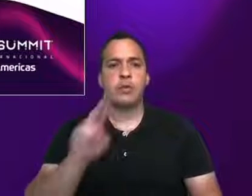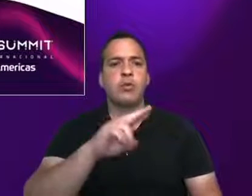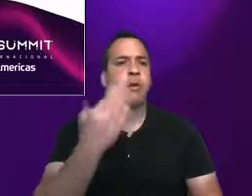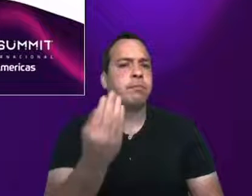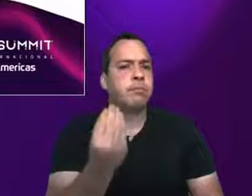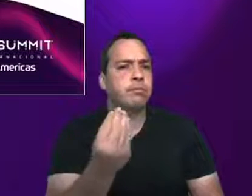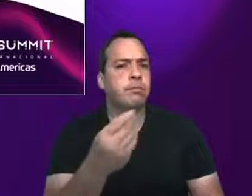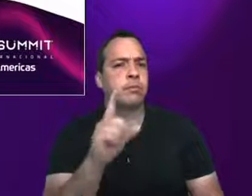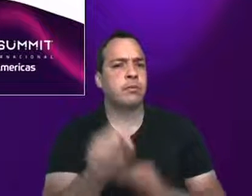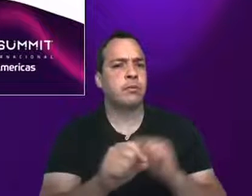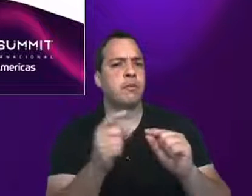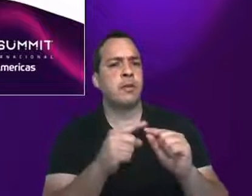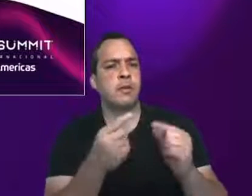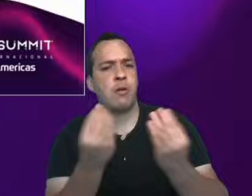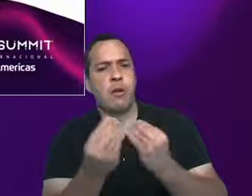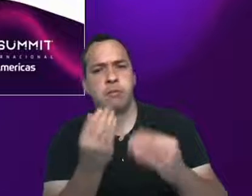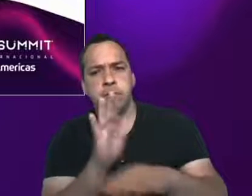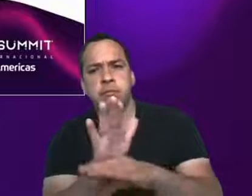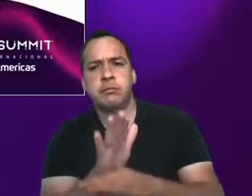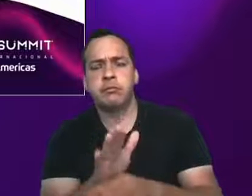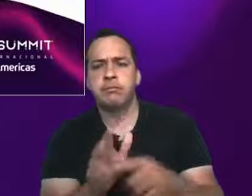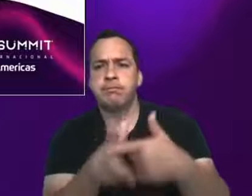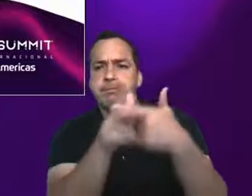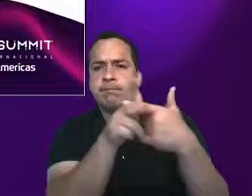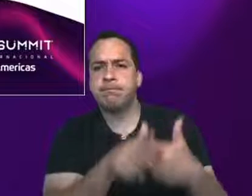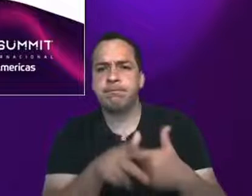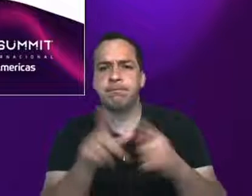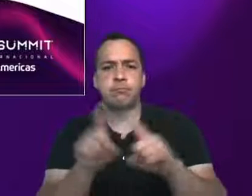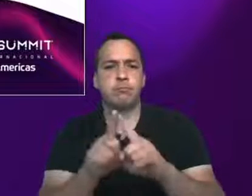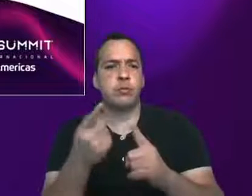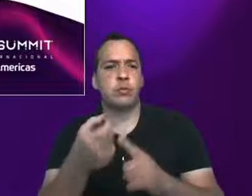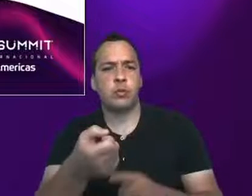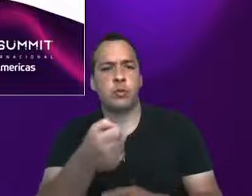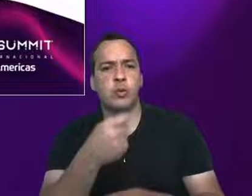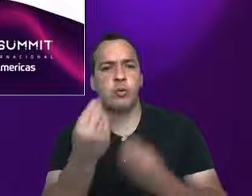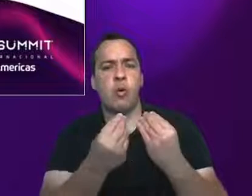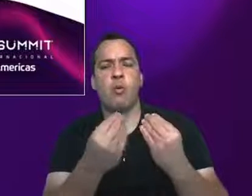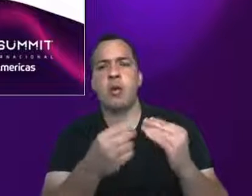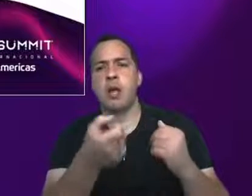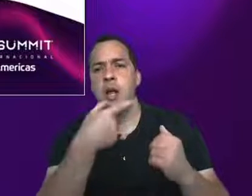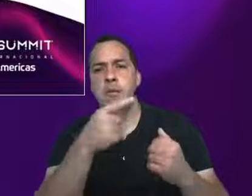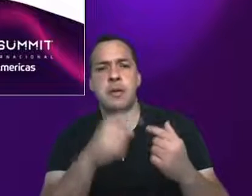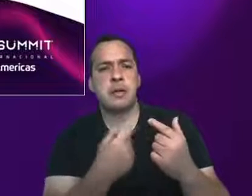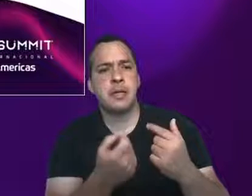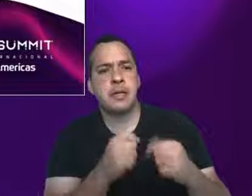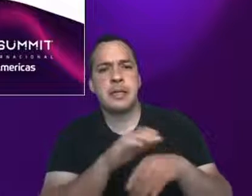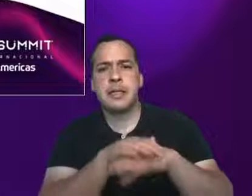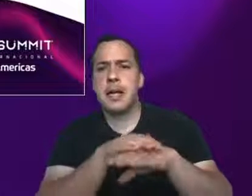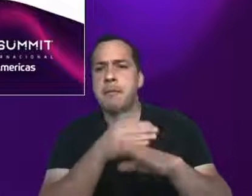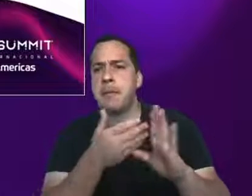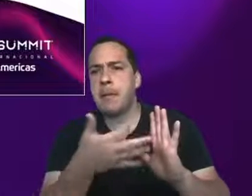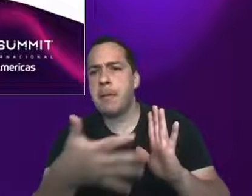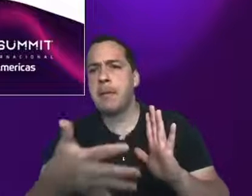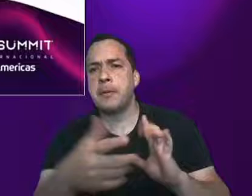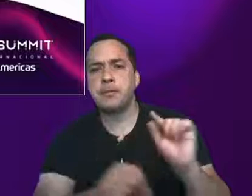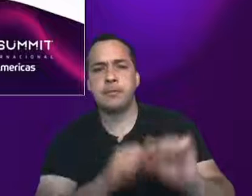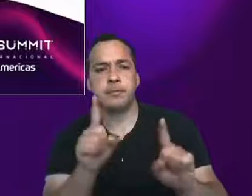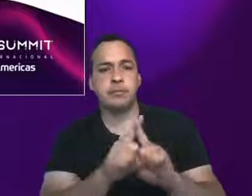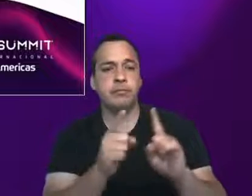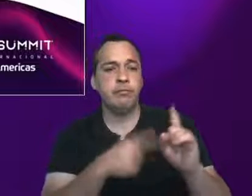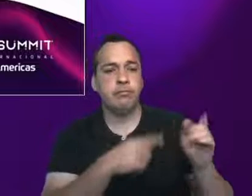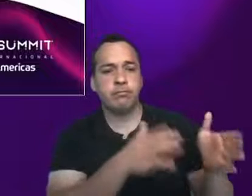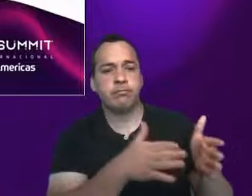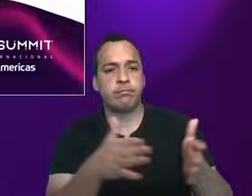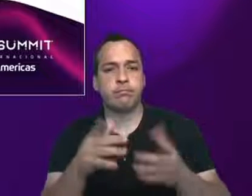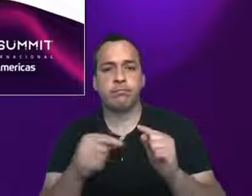correto diagnóstico, qual droga, em qual dose, por quanto tempo e descalonamento